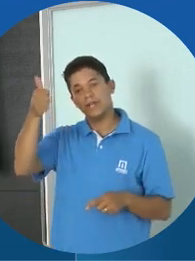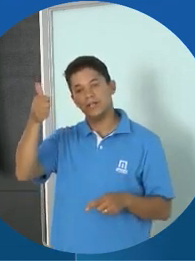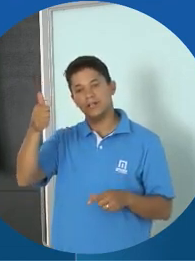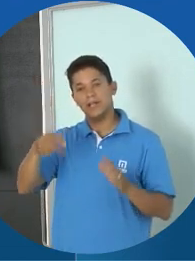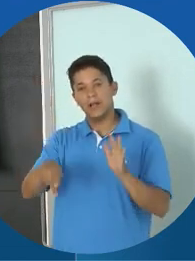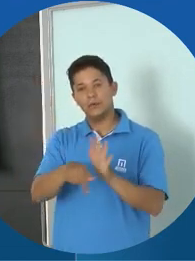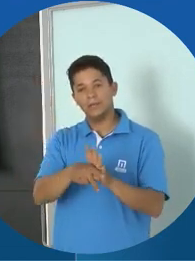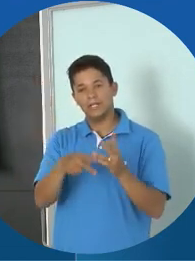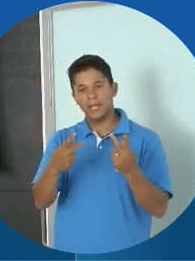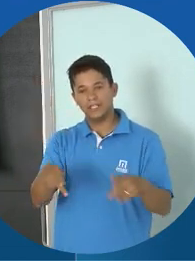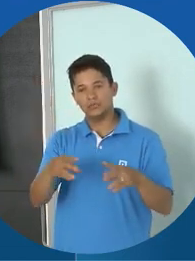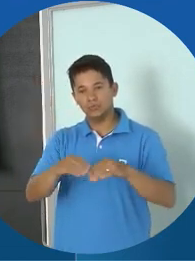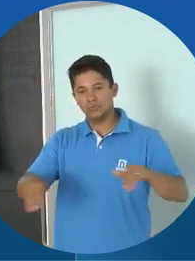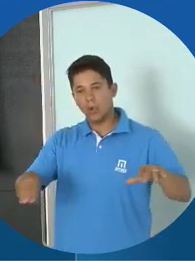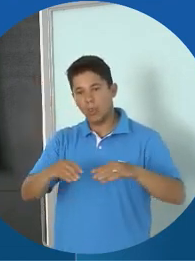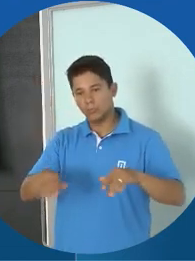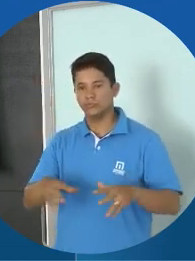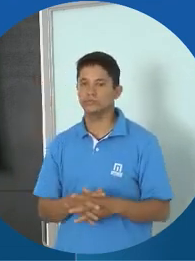solo.